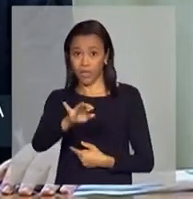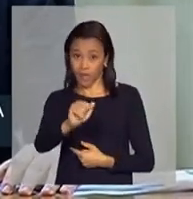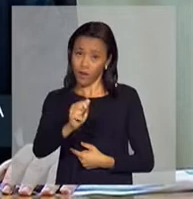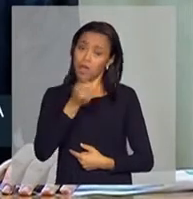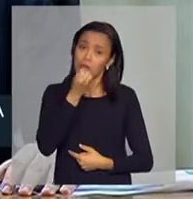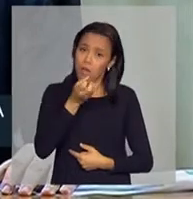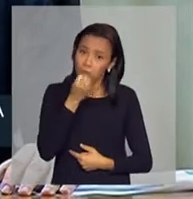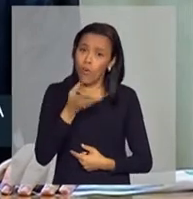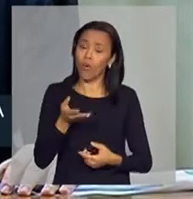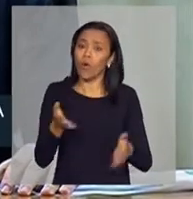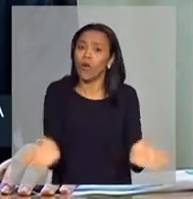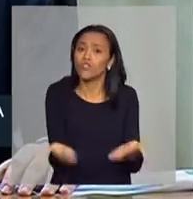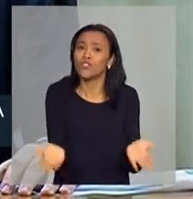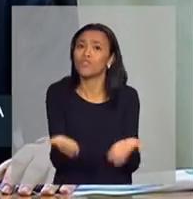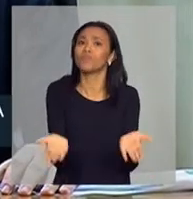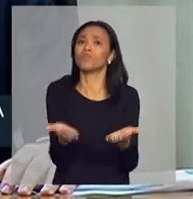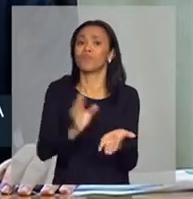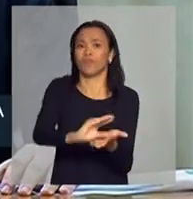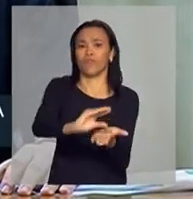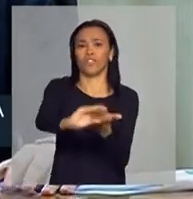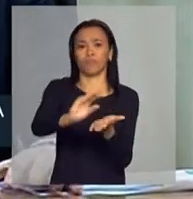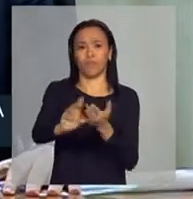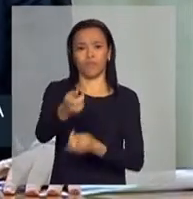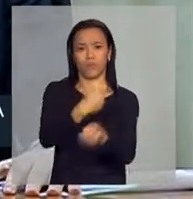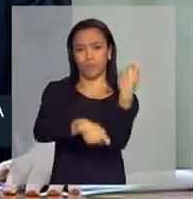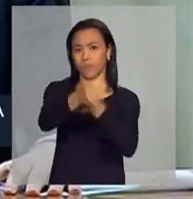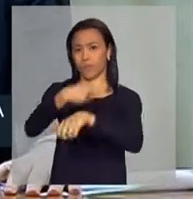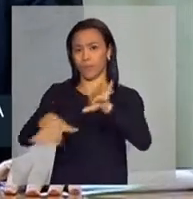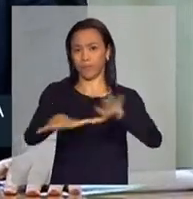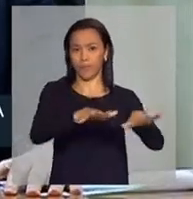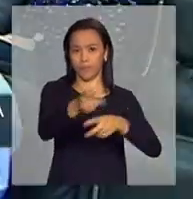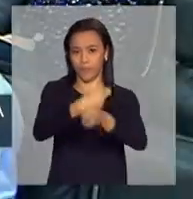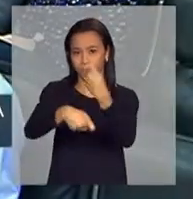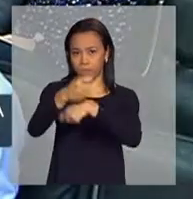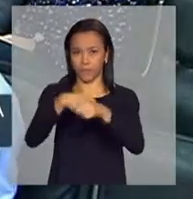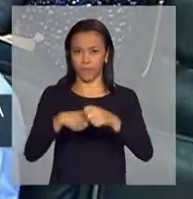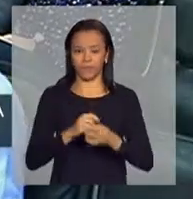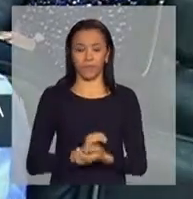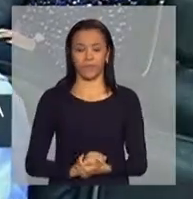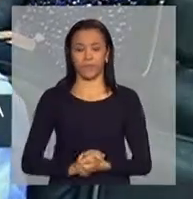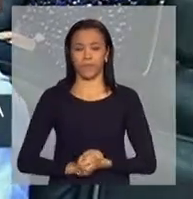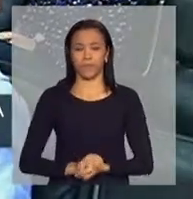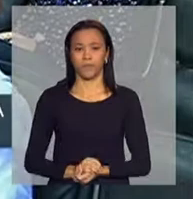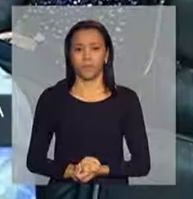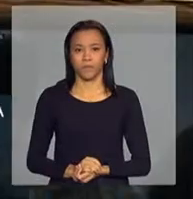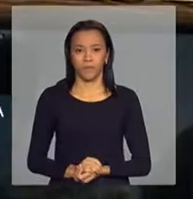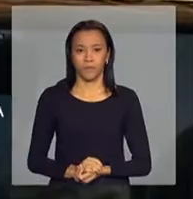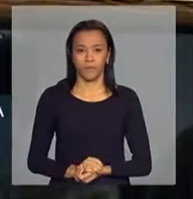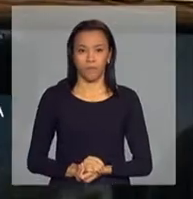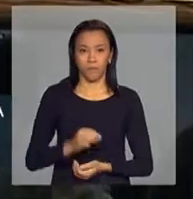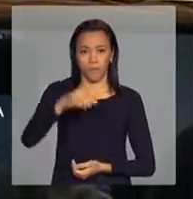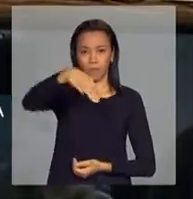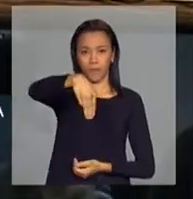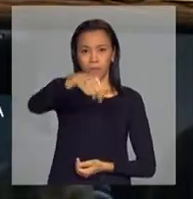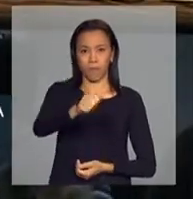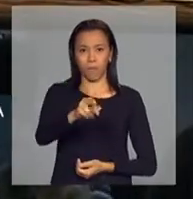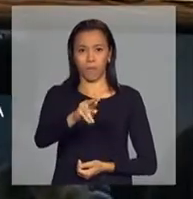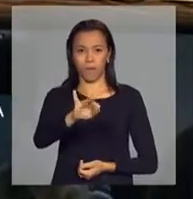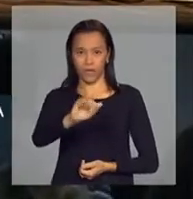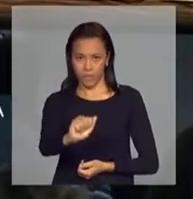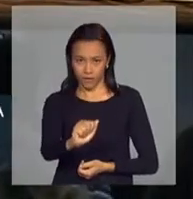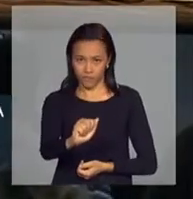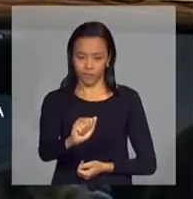a investimentos e atividade econômica te amo Maria Luisa